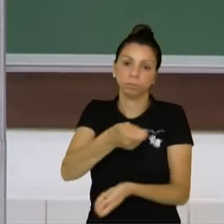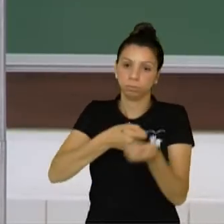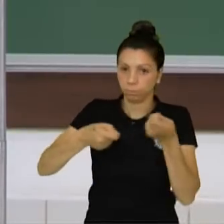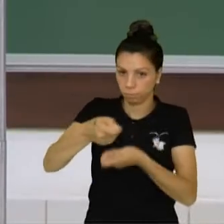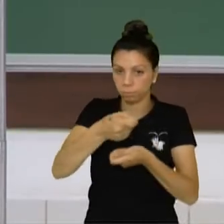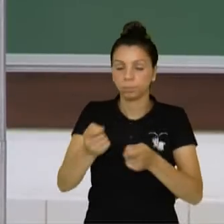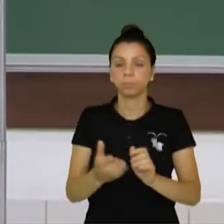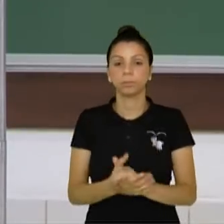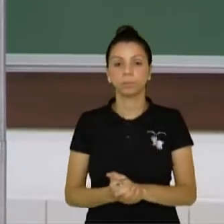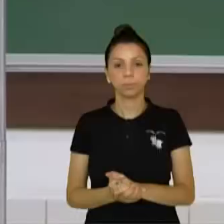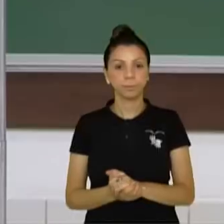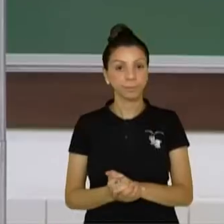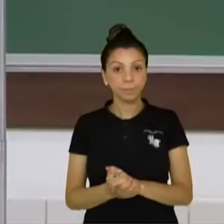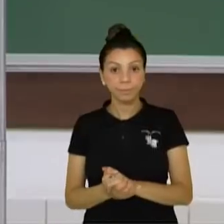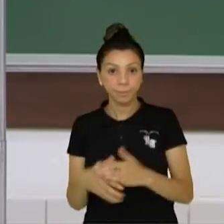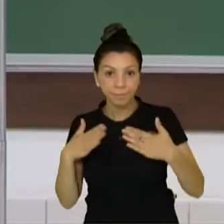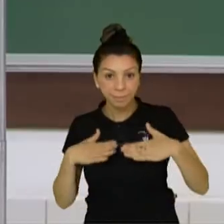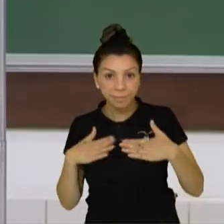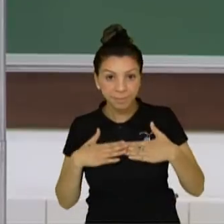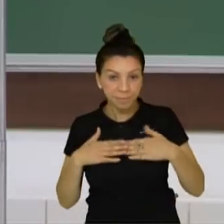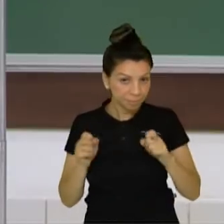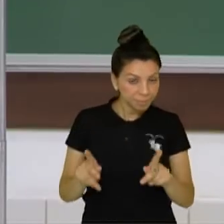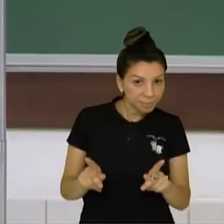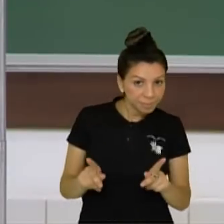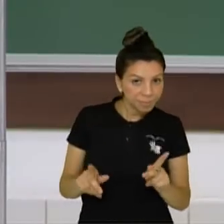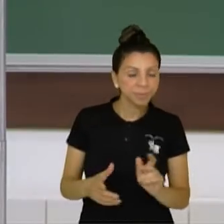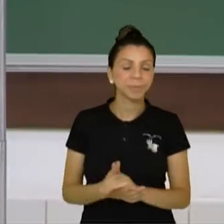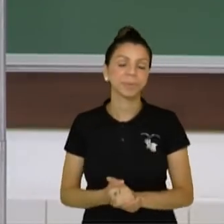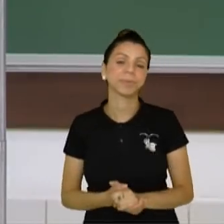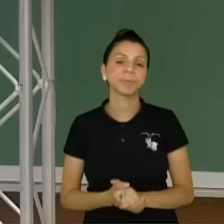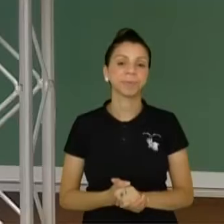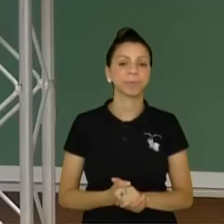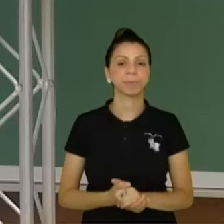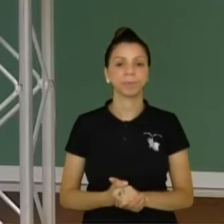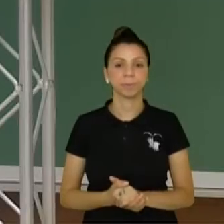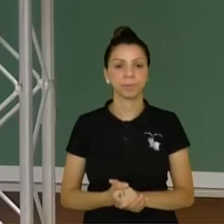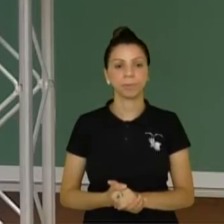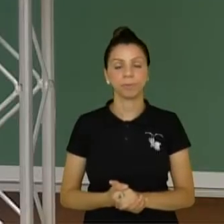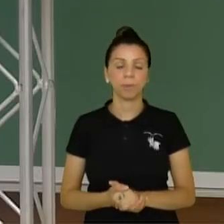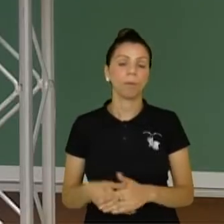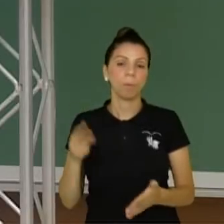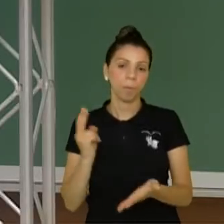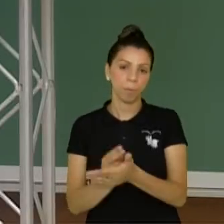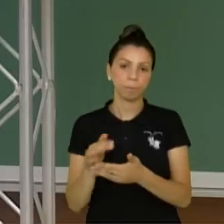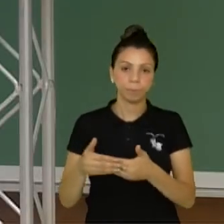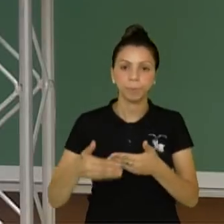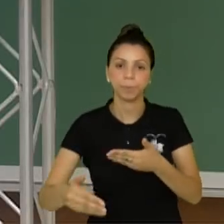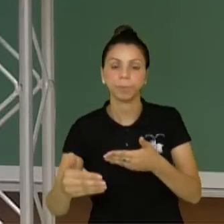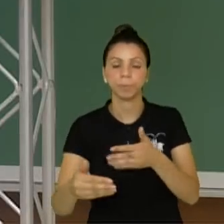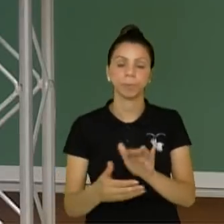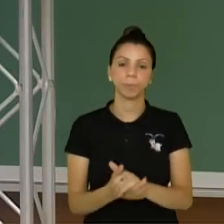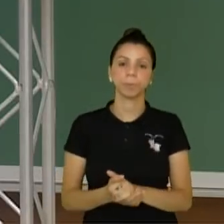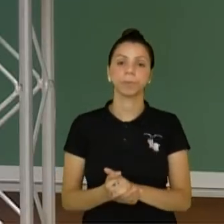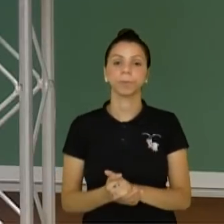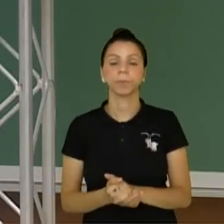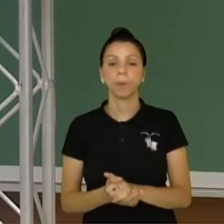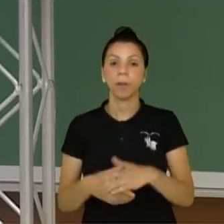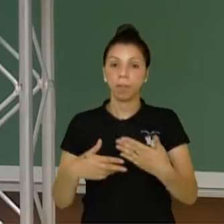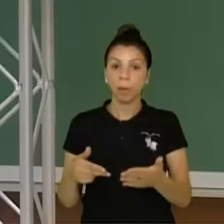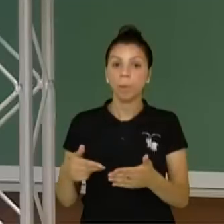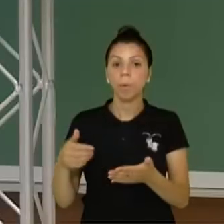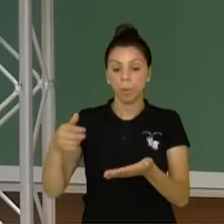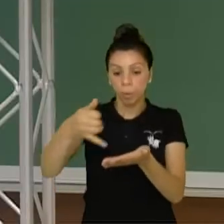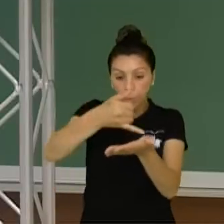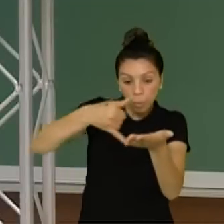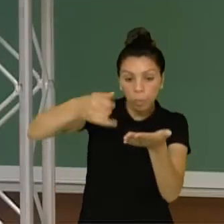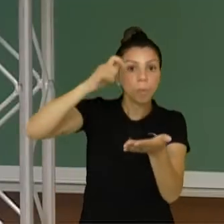economia. Tranquilo? Tudo certo? E, continuando, no ramo do petróleo,